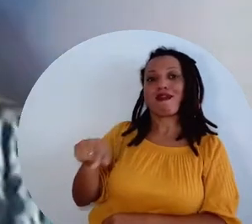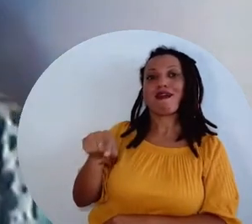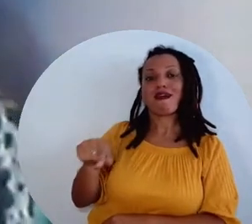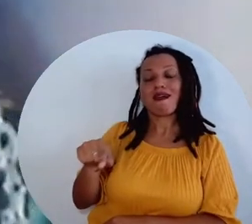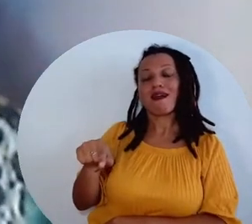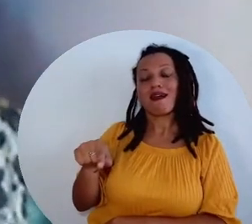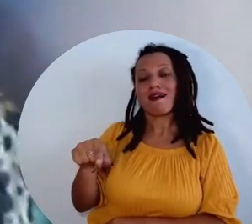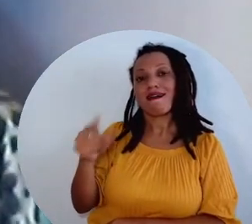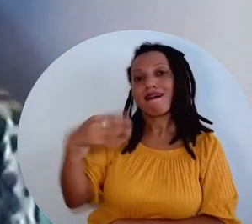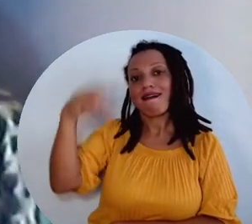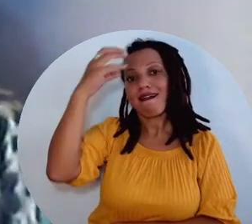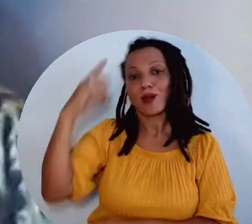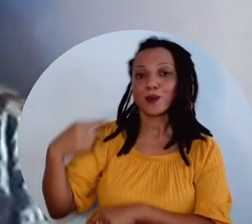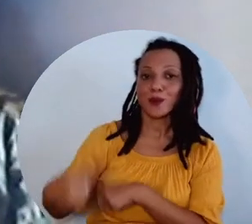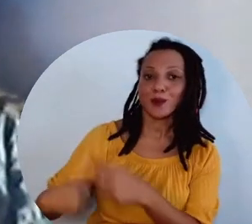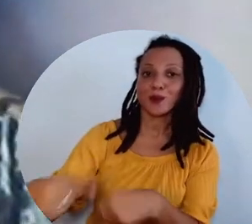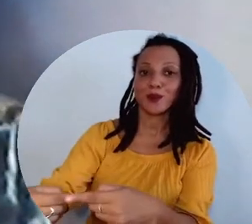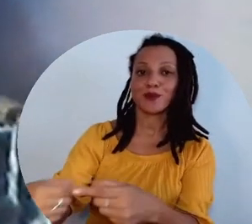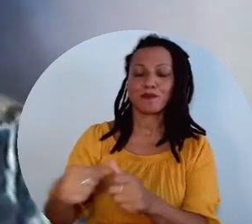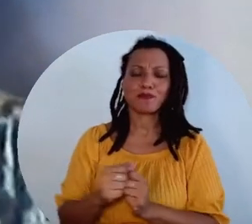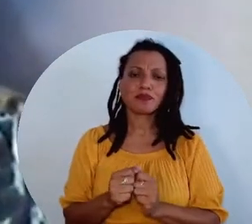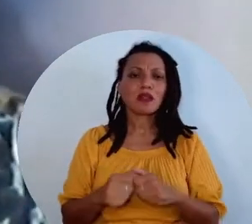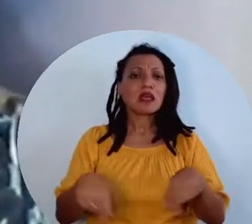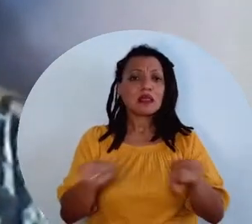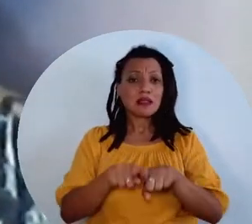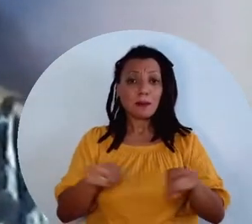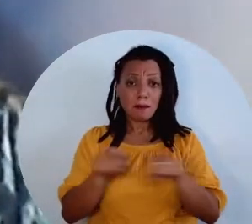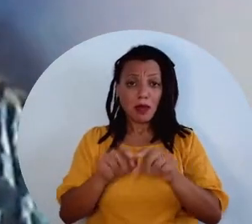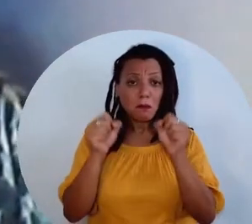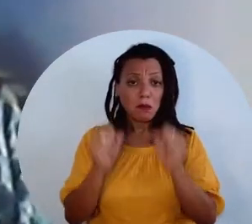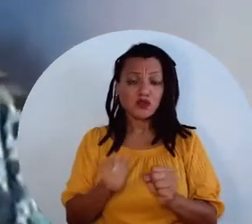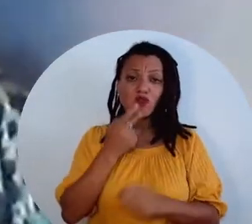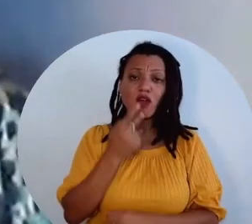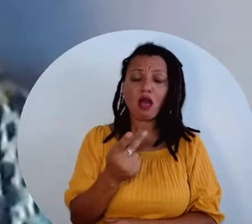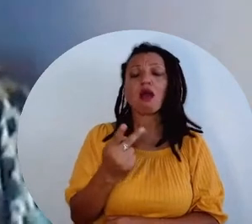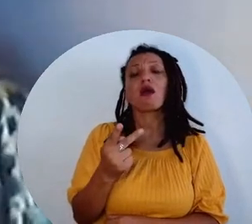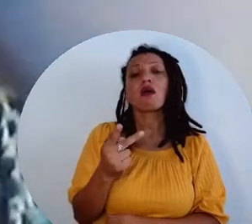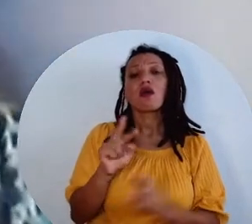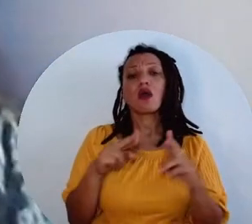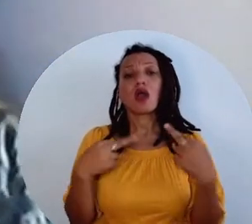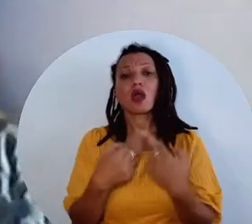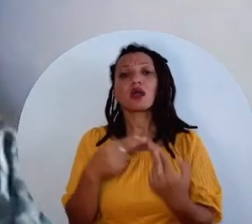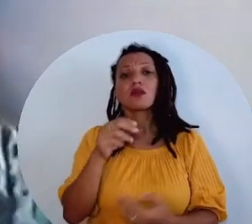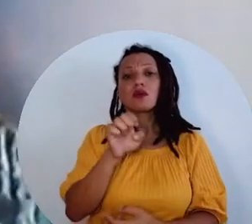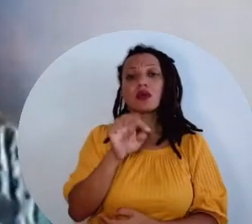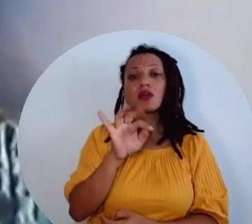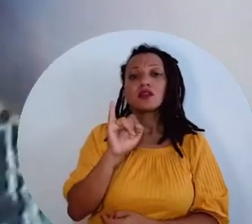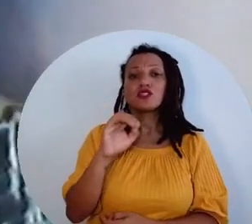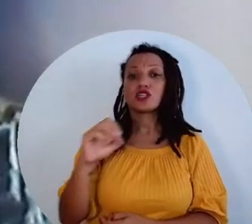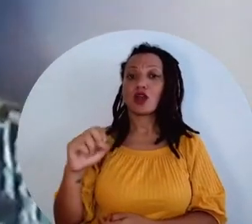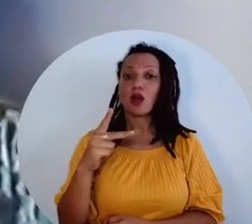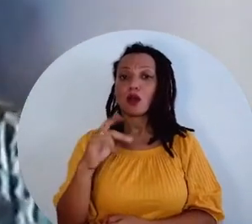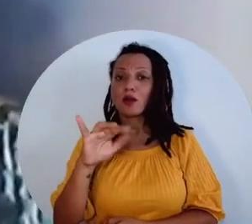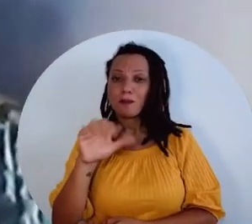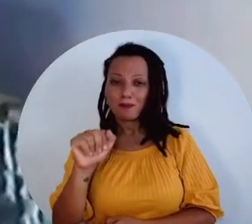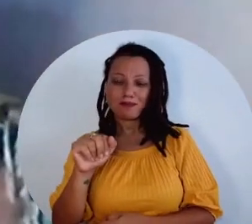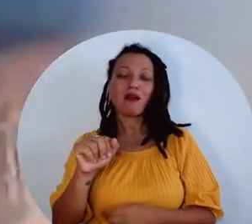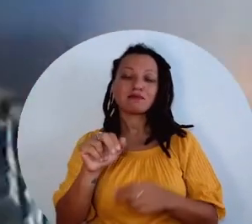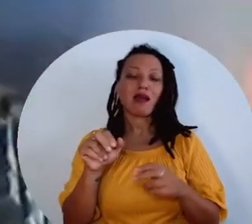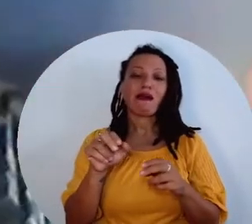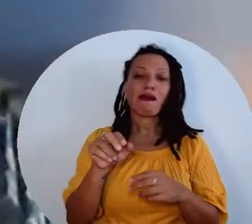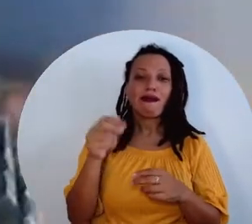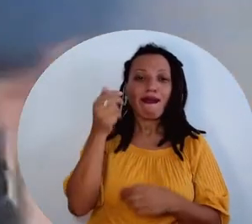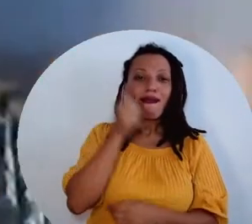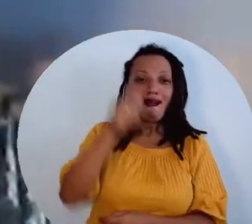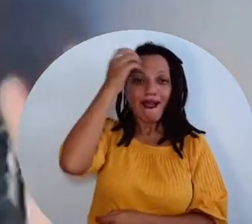sobretudo em Kush, e a gente pode também depois falar do reino da Etiópia com a rainha de Sabá, a gente vai entender, ó, tá tendo barulho da